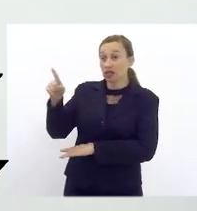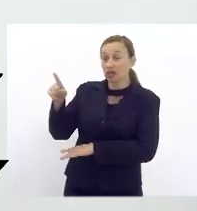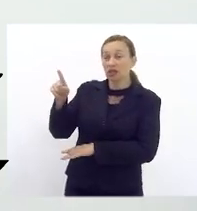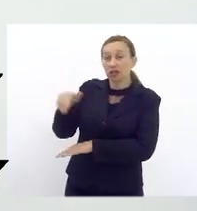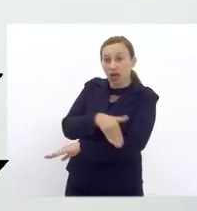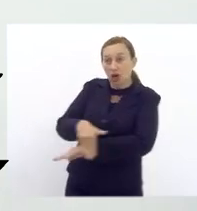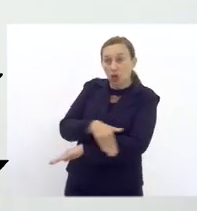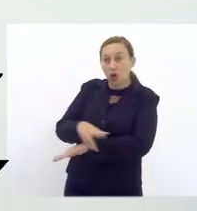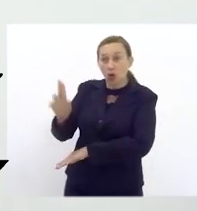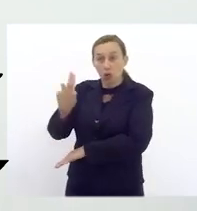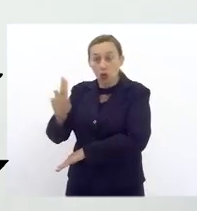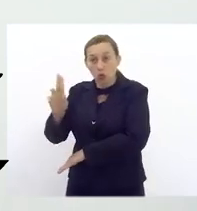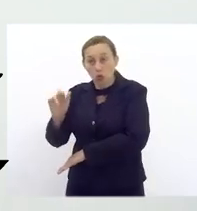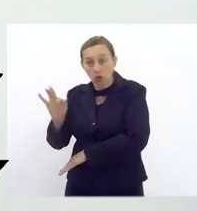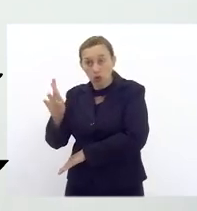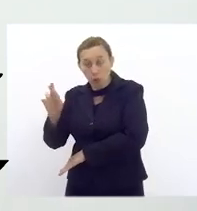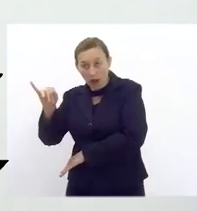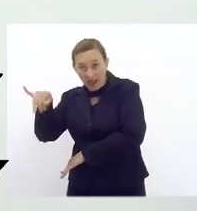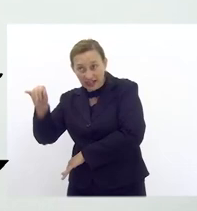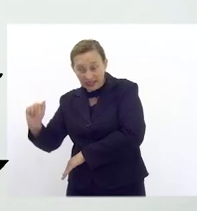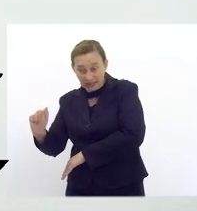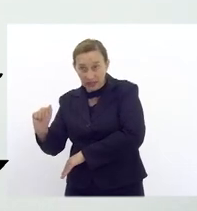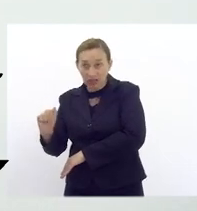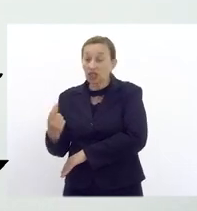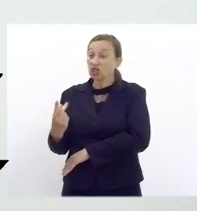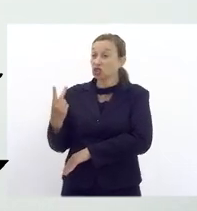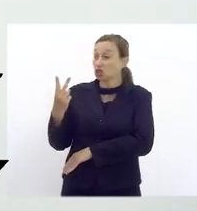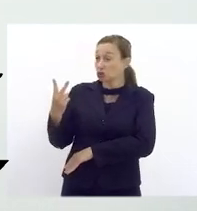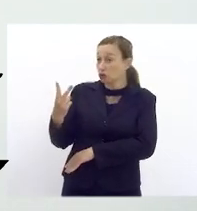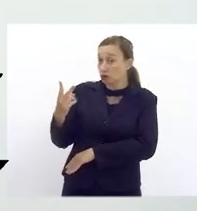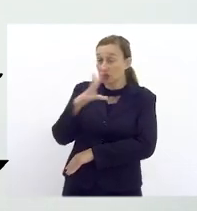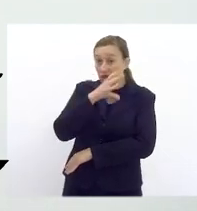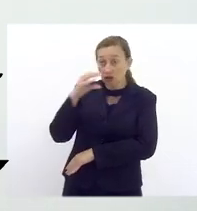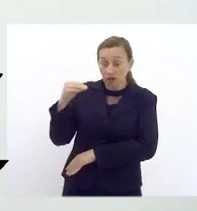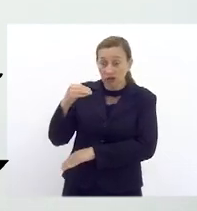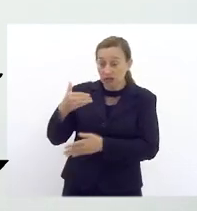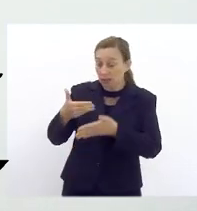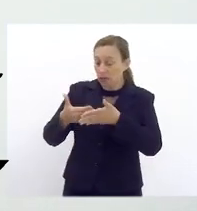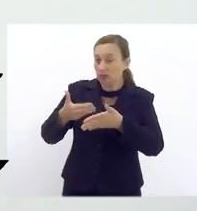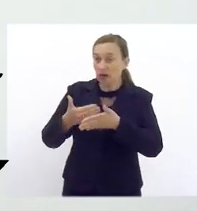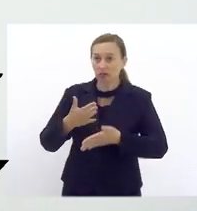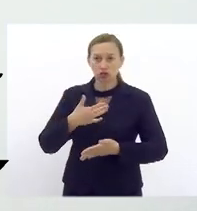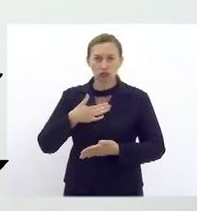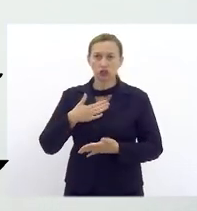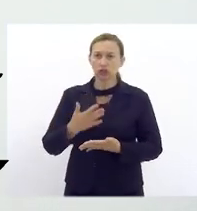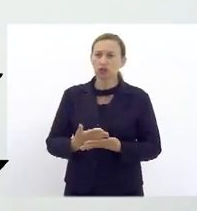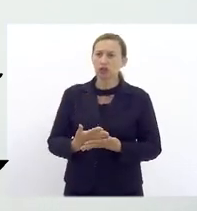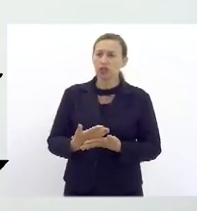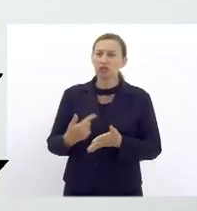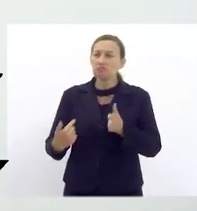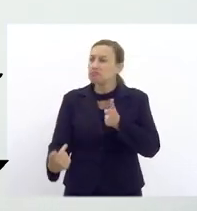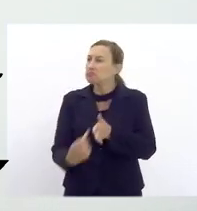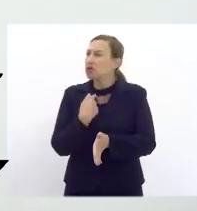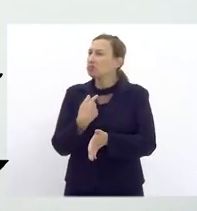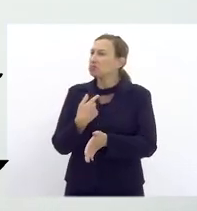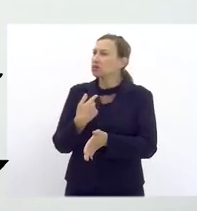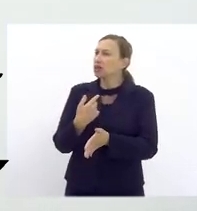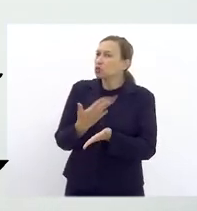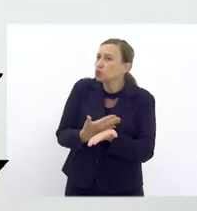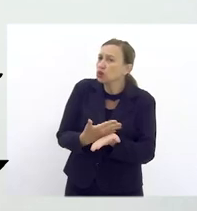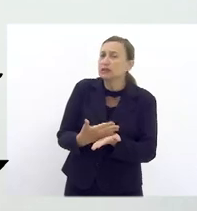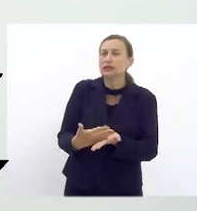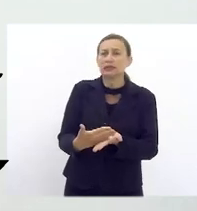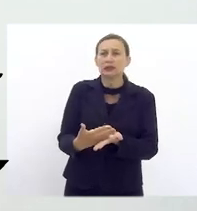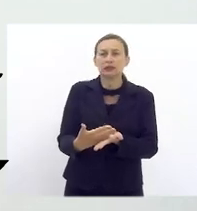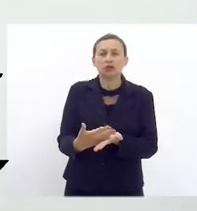e as pessoas tinha dois meninos de adolescentes me aproximaram e eles me perguntaram No início eu